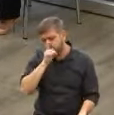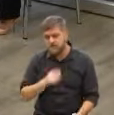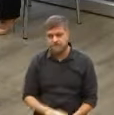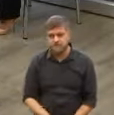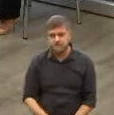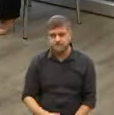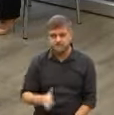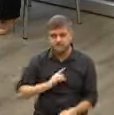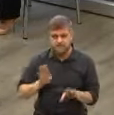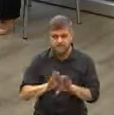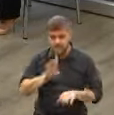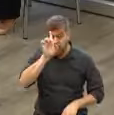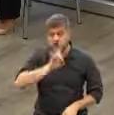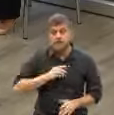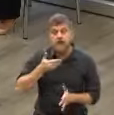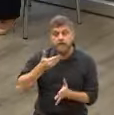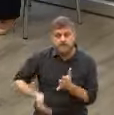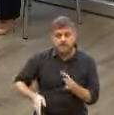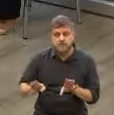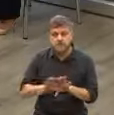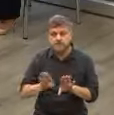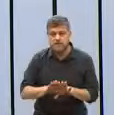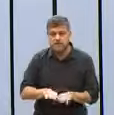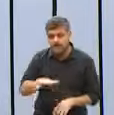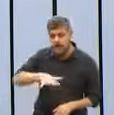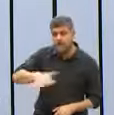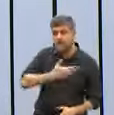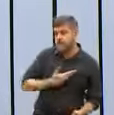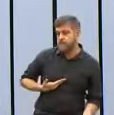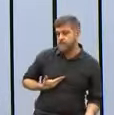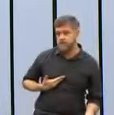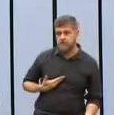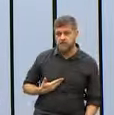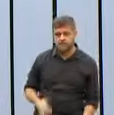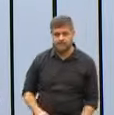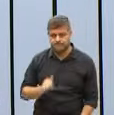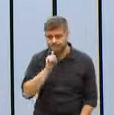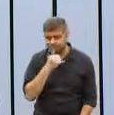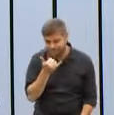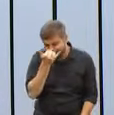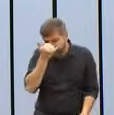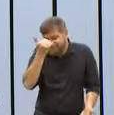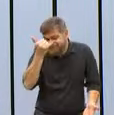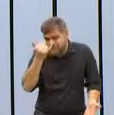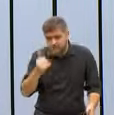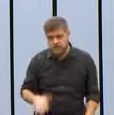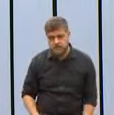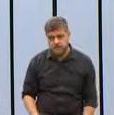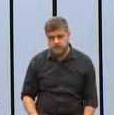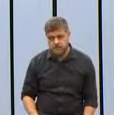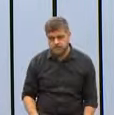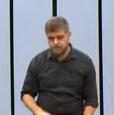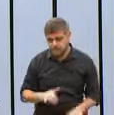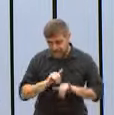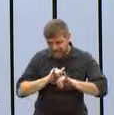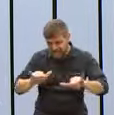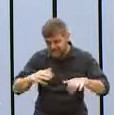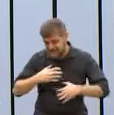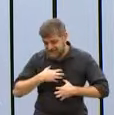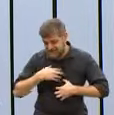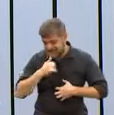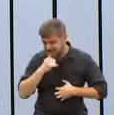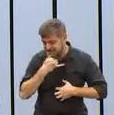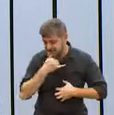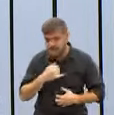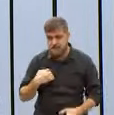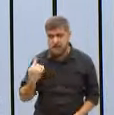questão de quando esse direito é violado, por exemplo, num serviço público. Exatamente. Infelizmente, Mirna, até dizer com um pouco de tristeza que o